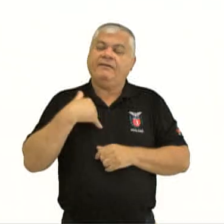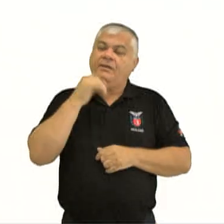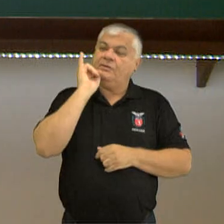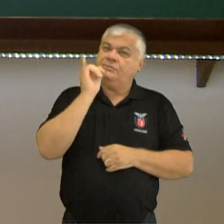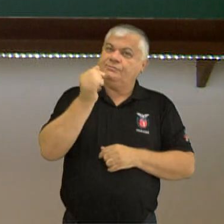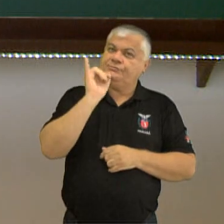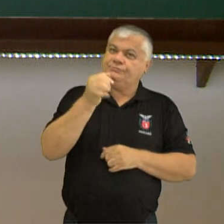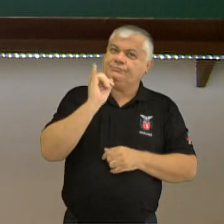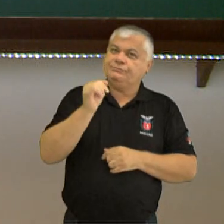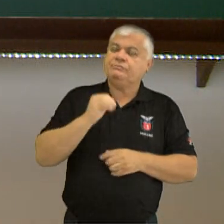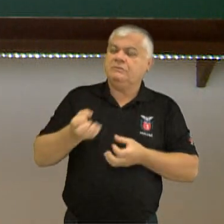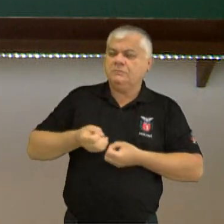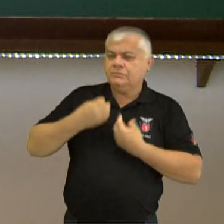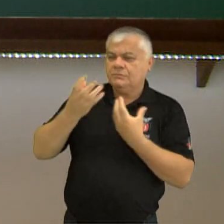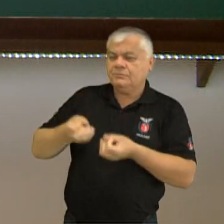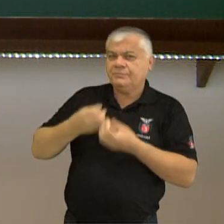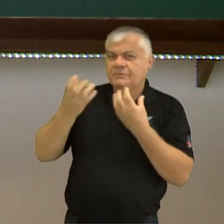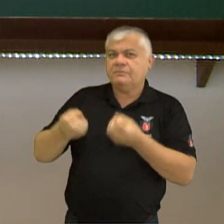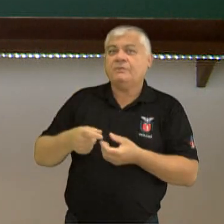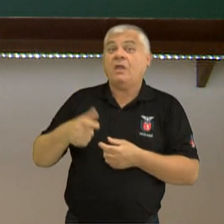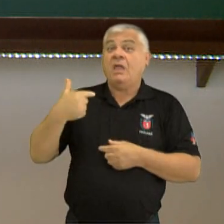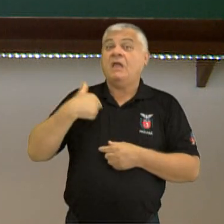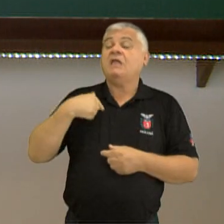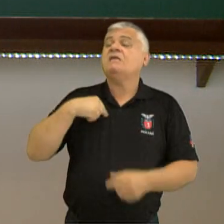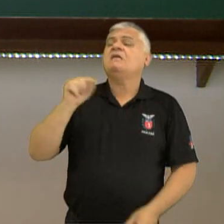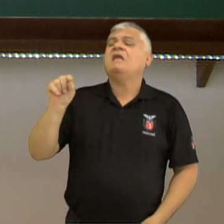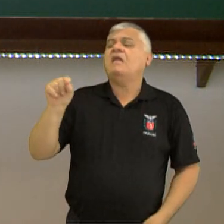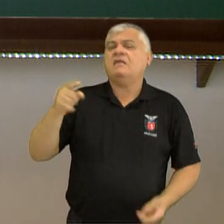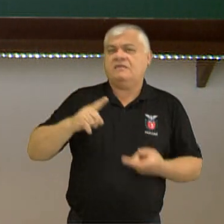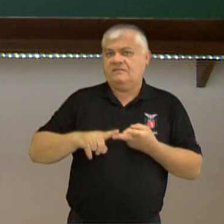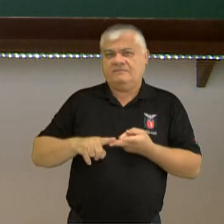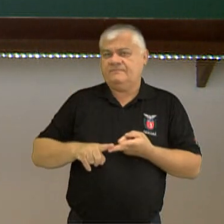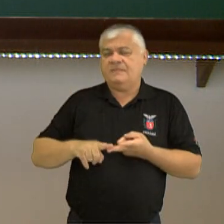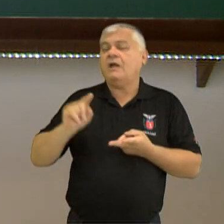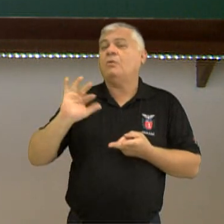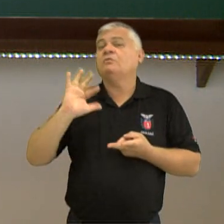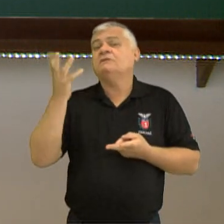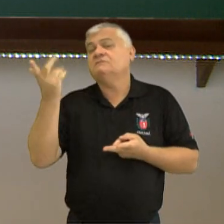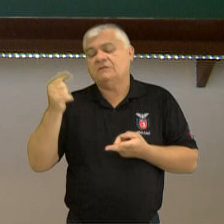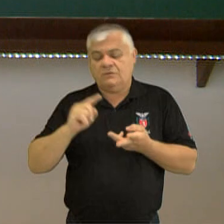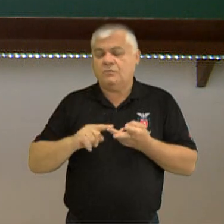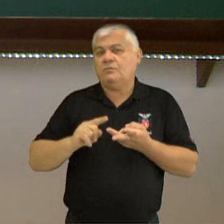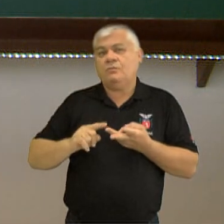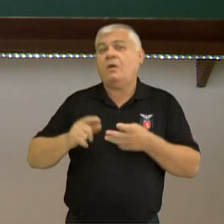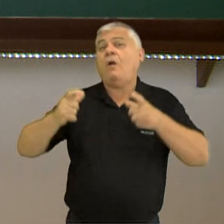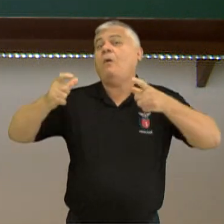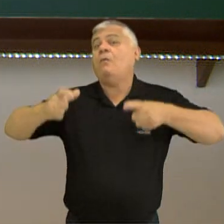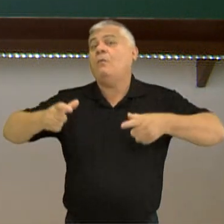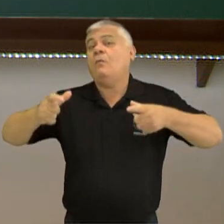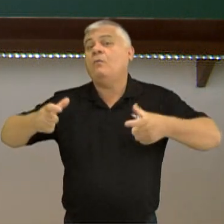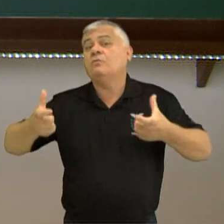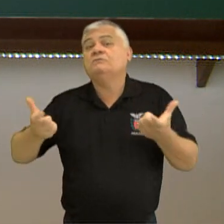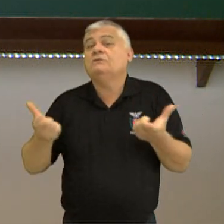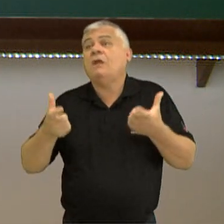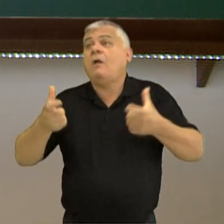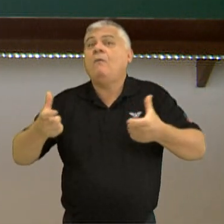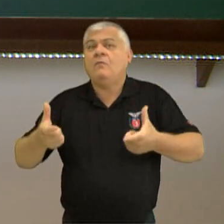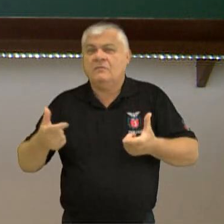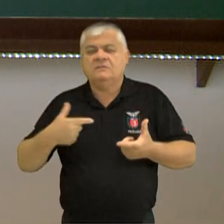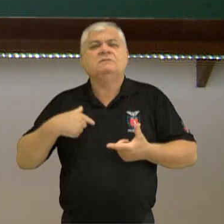estou relatando, eu tenho que dizer quem fez, quem aconteceu, onde, em que lugar